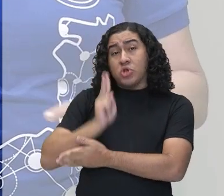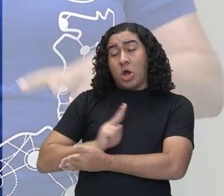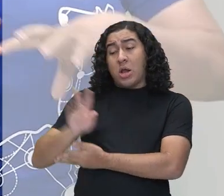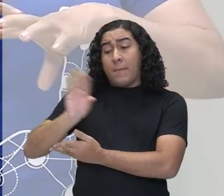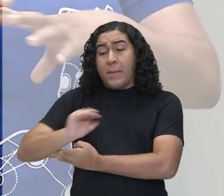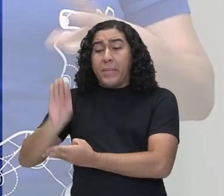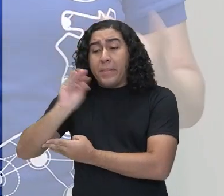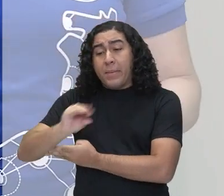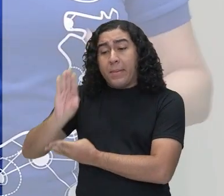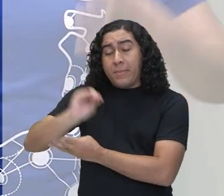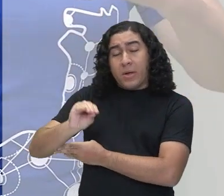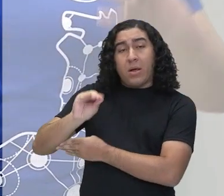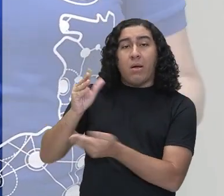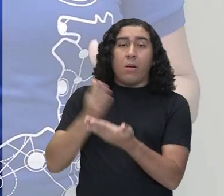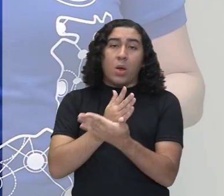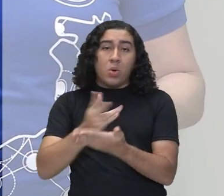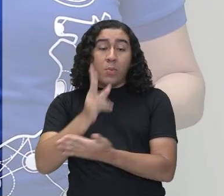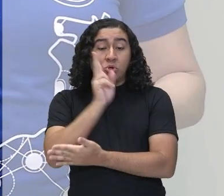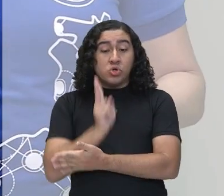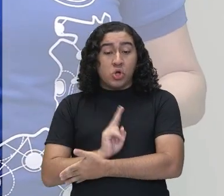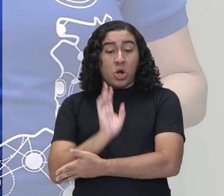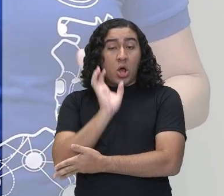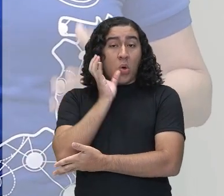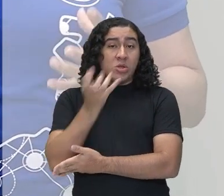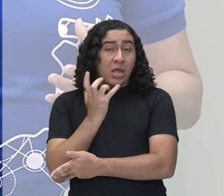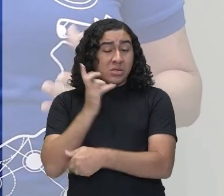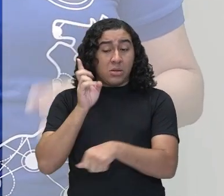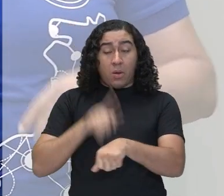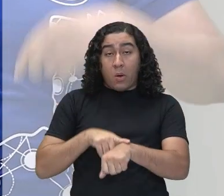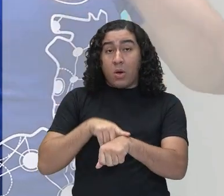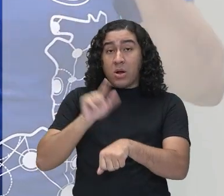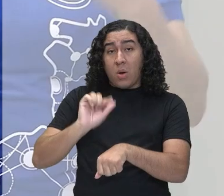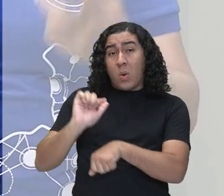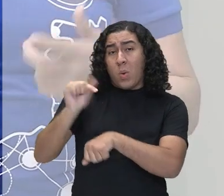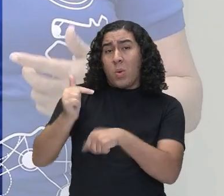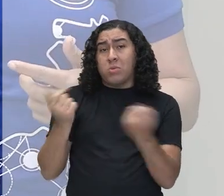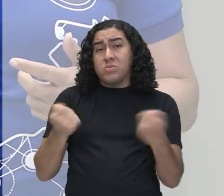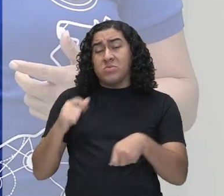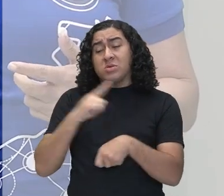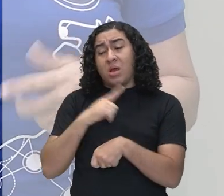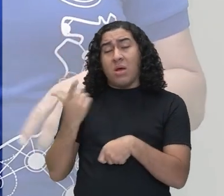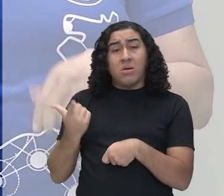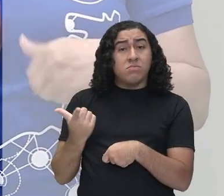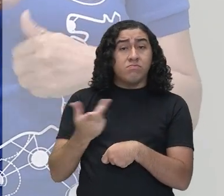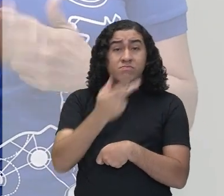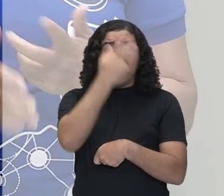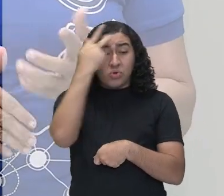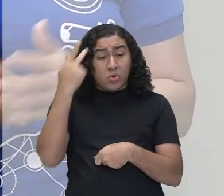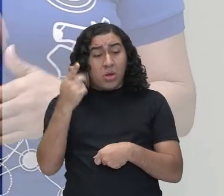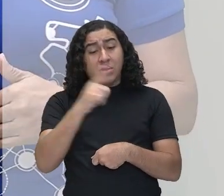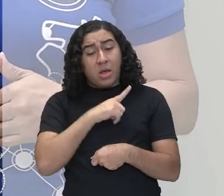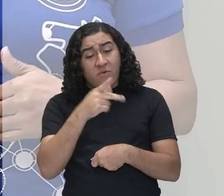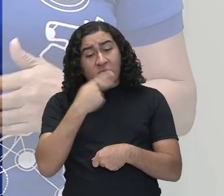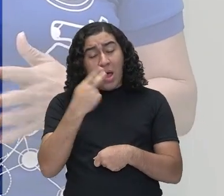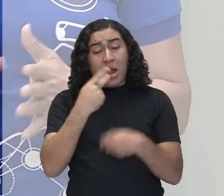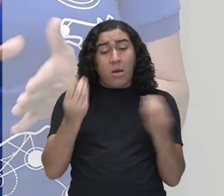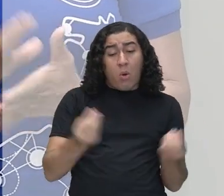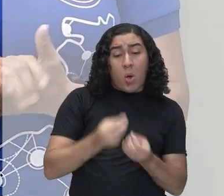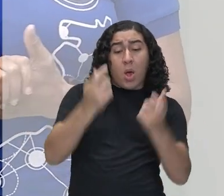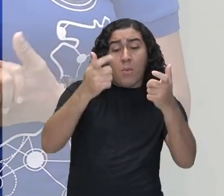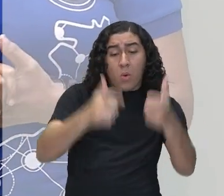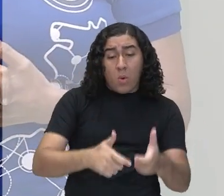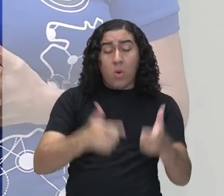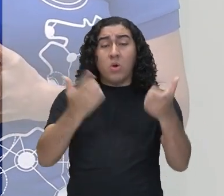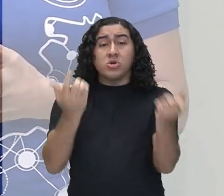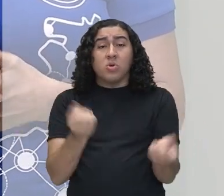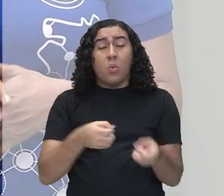né? Algumas estão acontecendo ali no momento, as outras, cada uma vai falar como aconteceu, onde